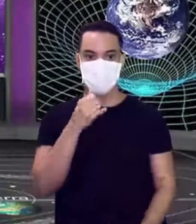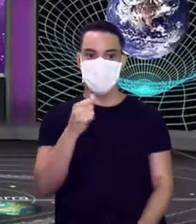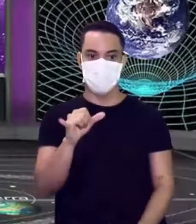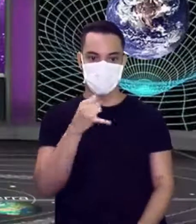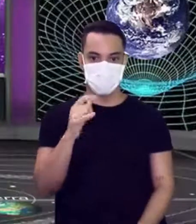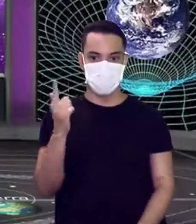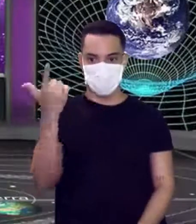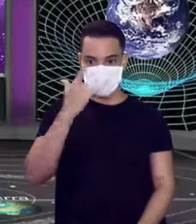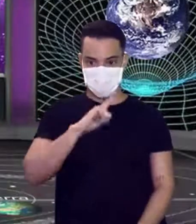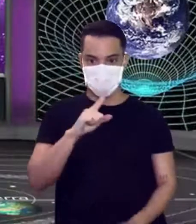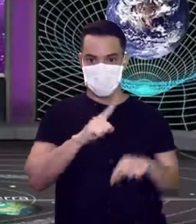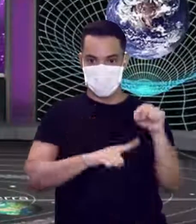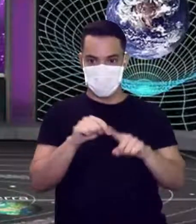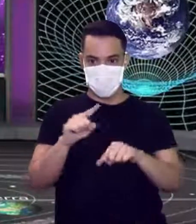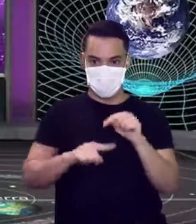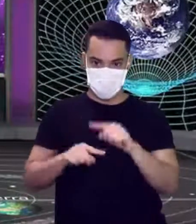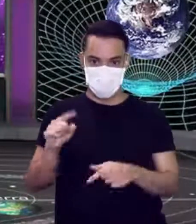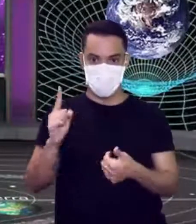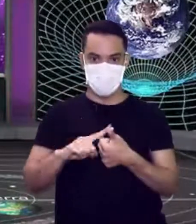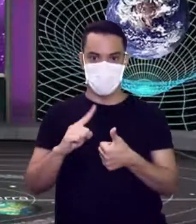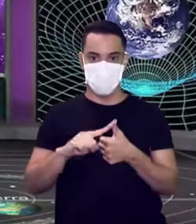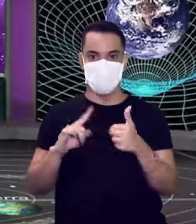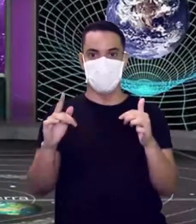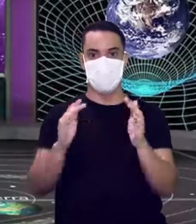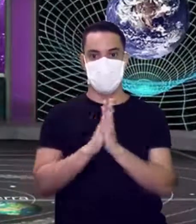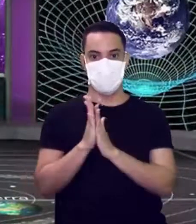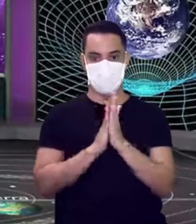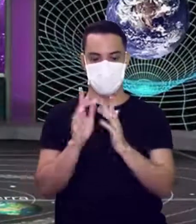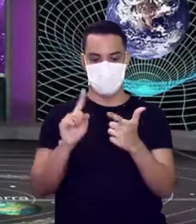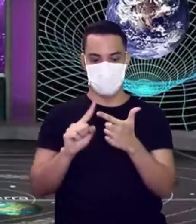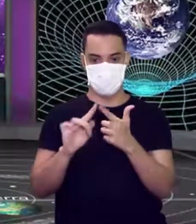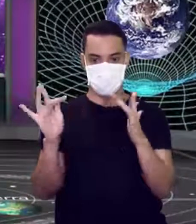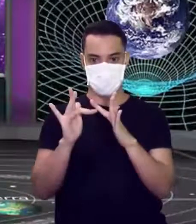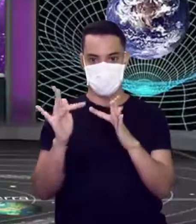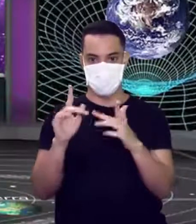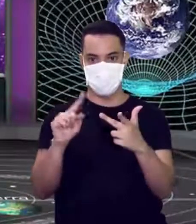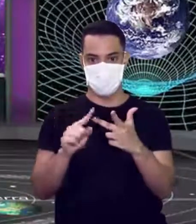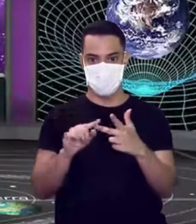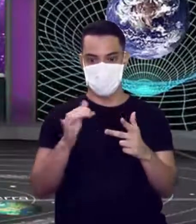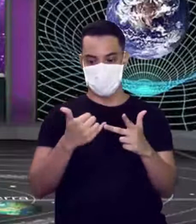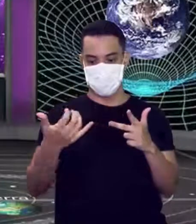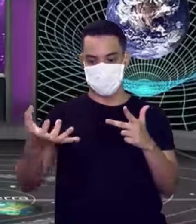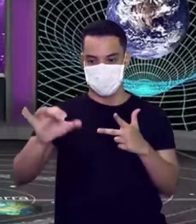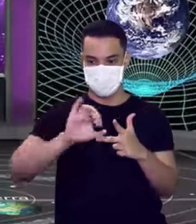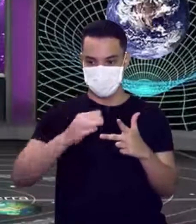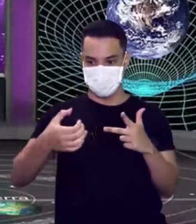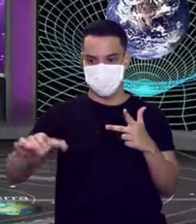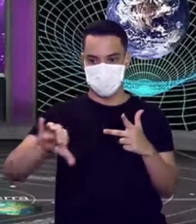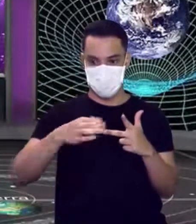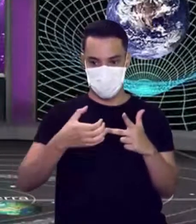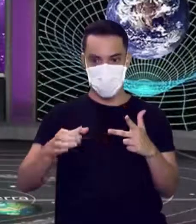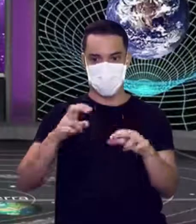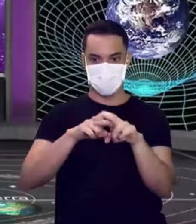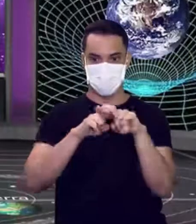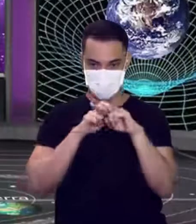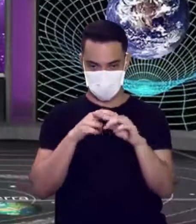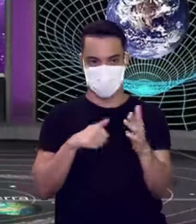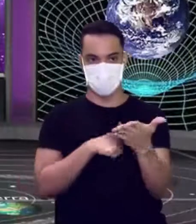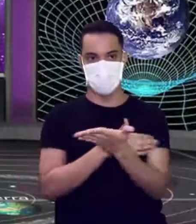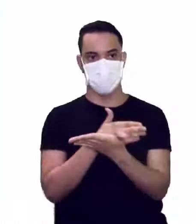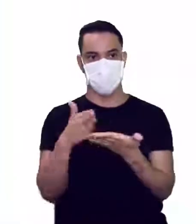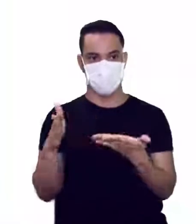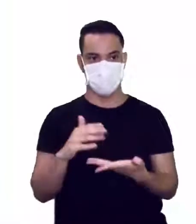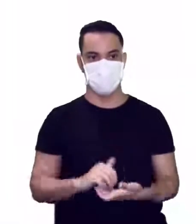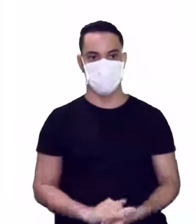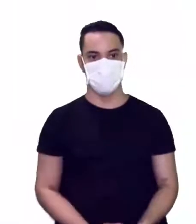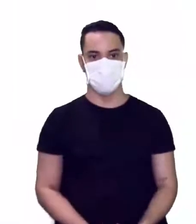eletrizar materiais: atrito, contato e indução eletrostática, tá bom? Então vamos começar, olha